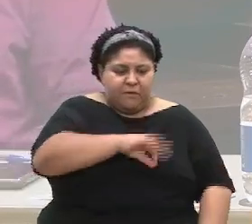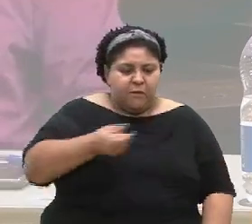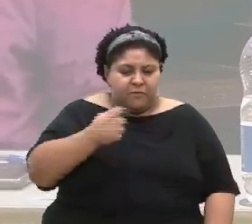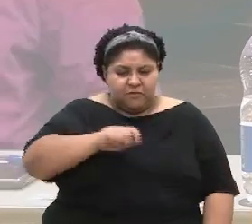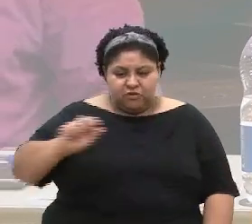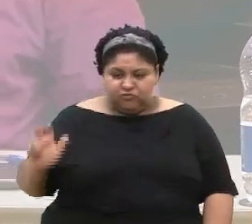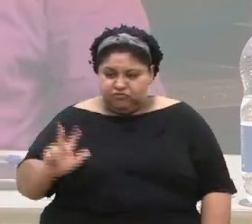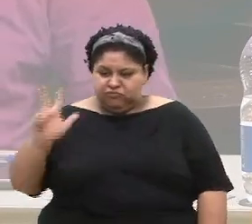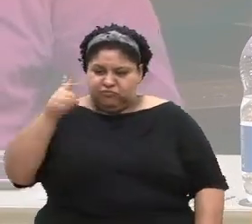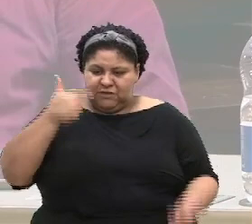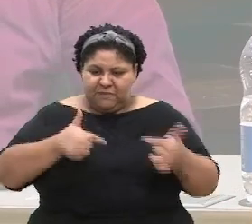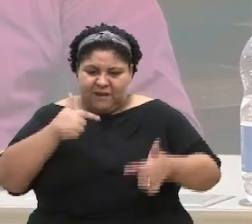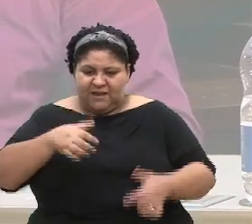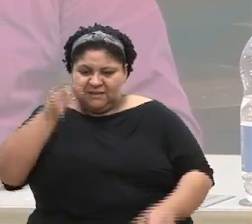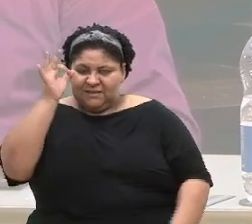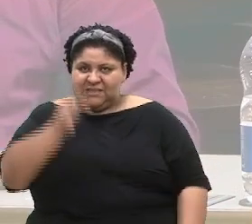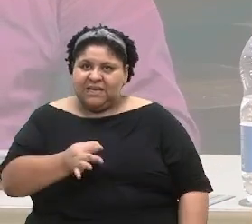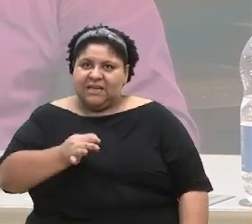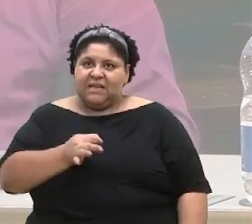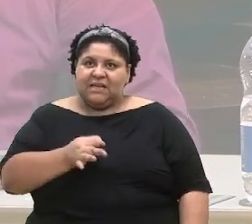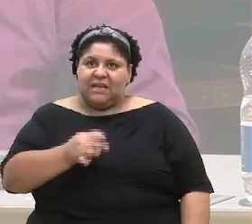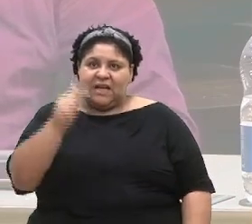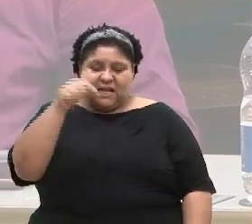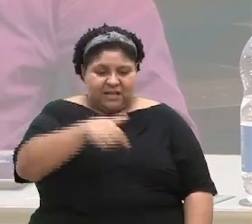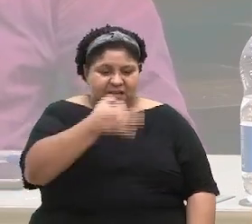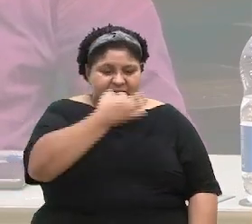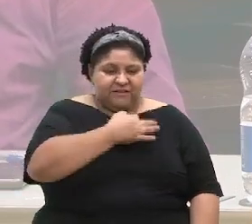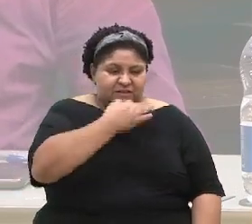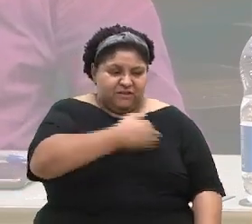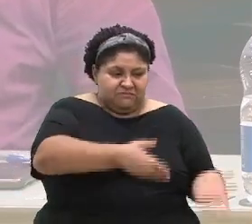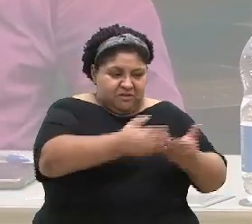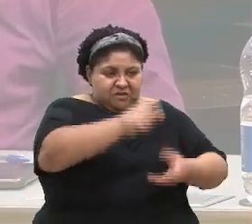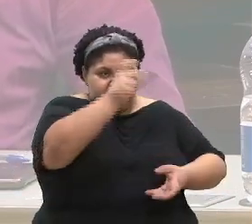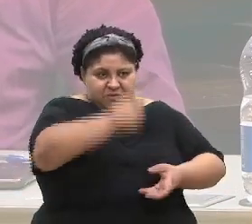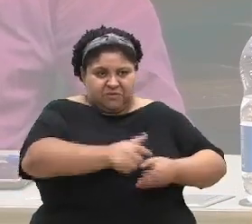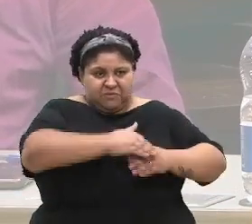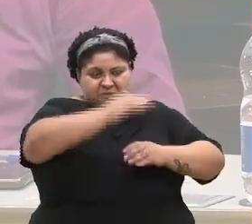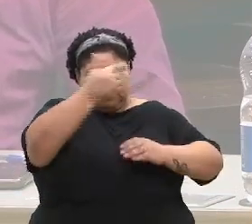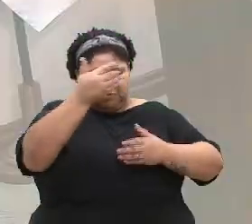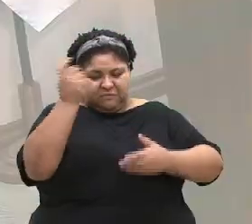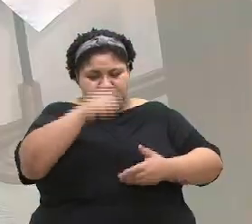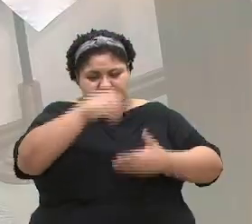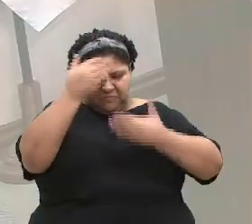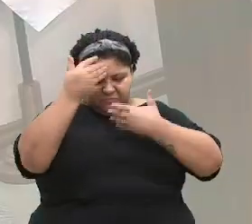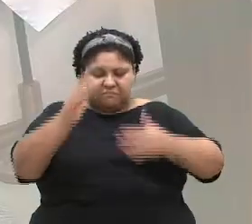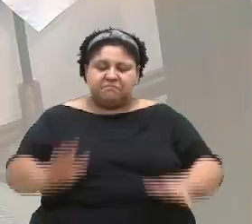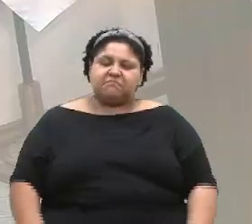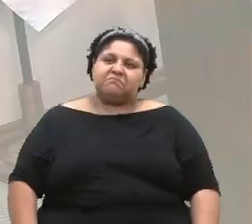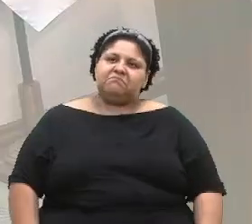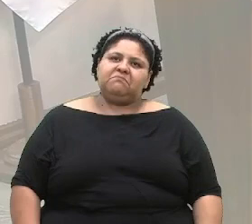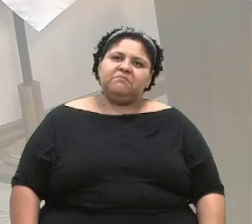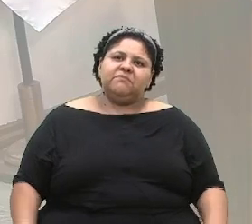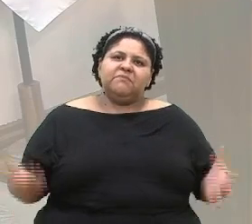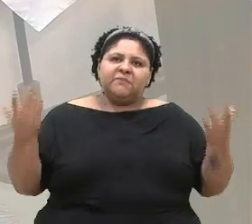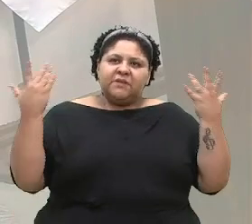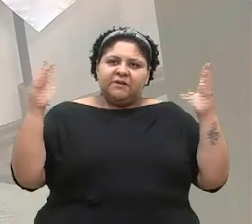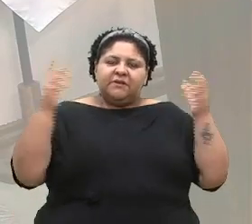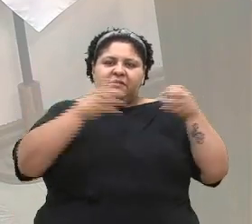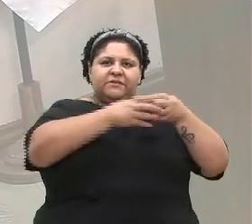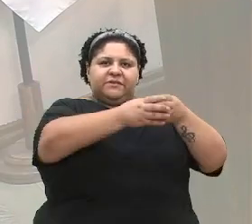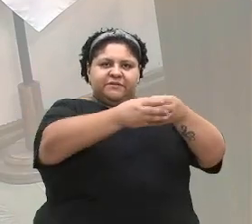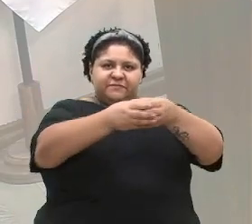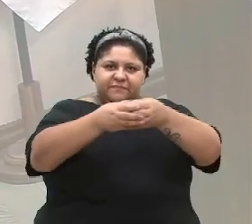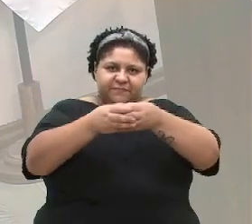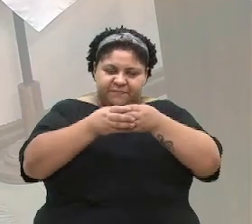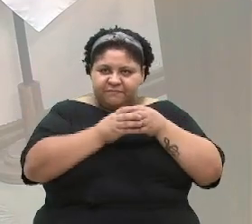para trabalhar com qualidade nas nossas UBSs, atendendo as pessoas que mais precisam. Obrigado, vereador. Meus parabéns ao CREMERS, ao doutor